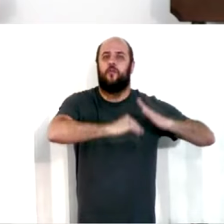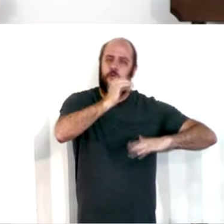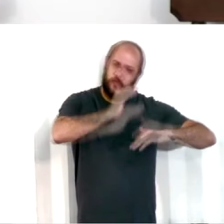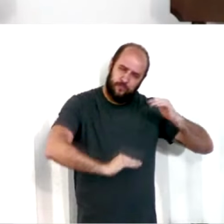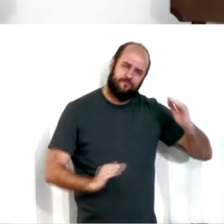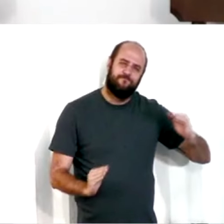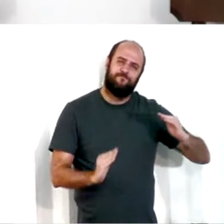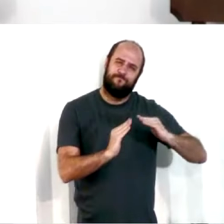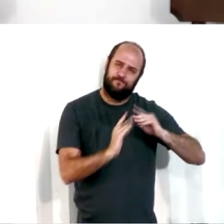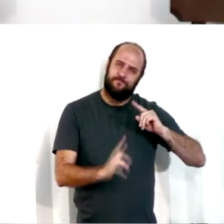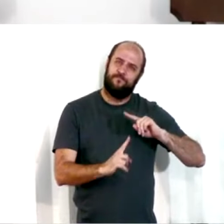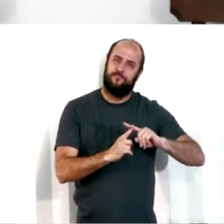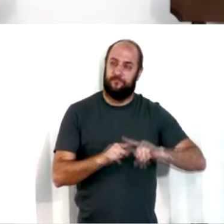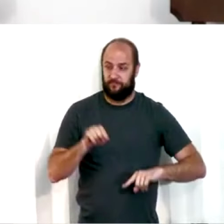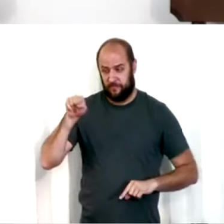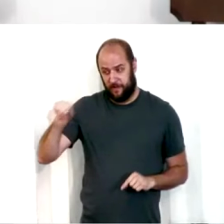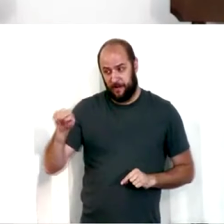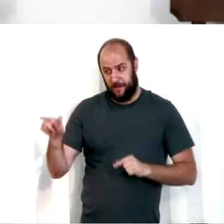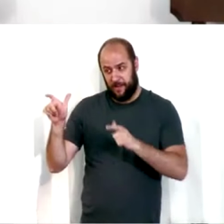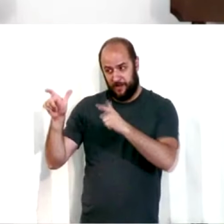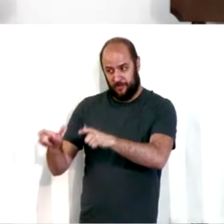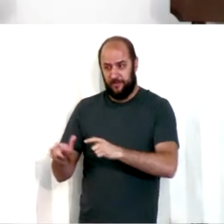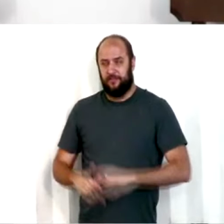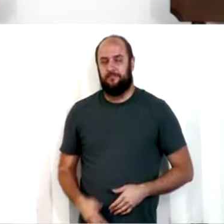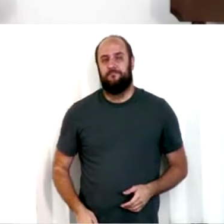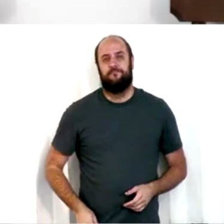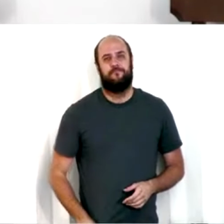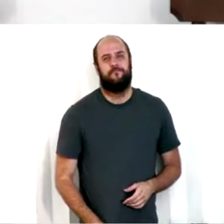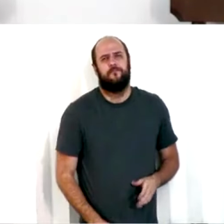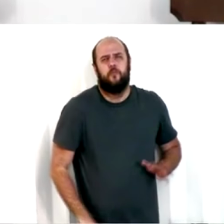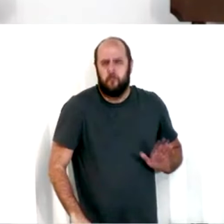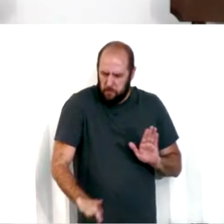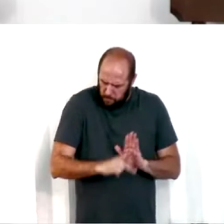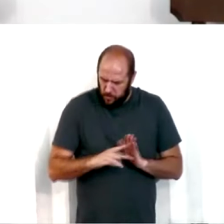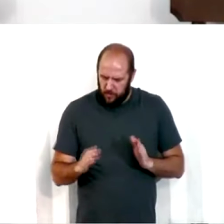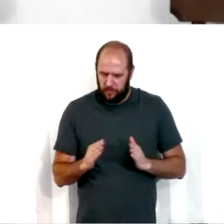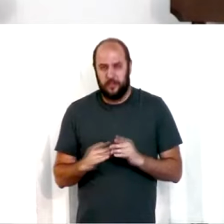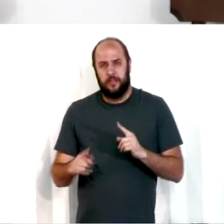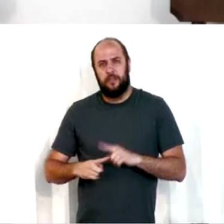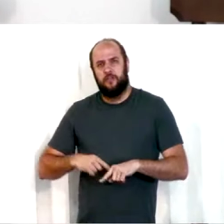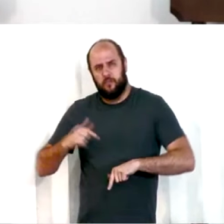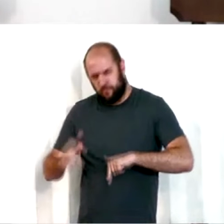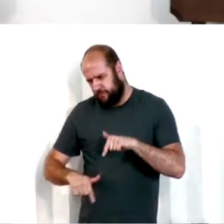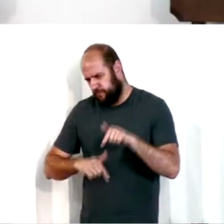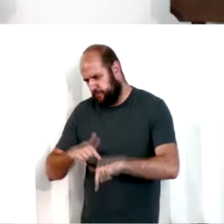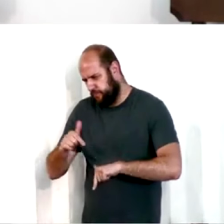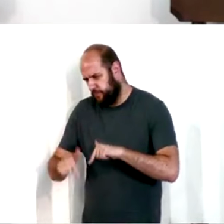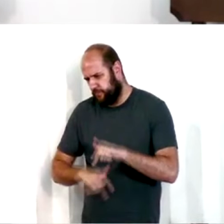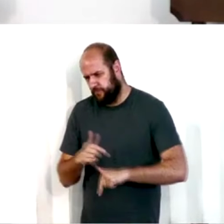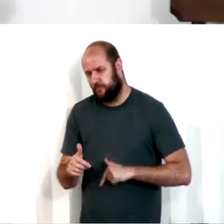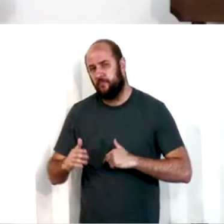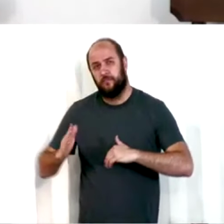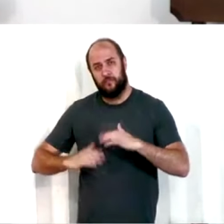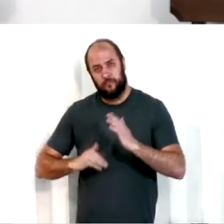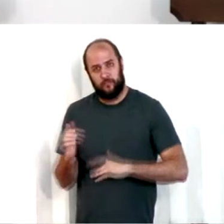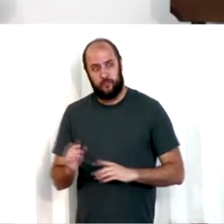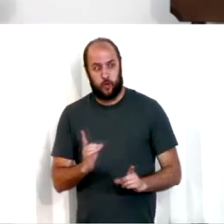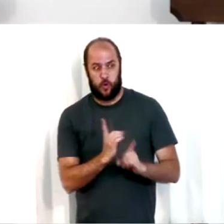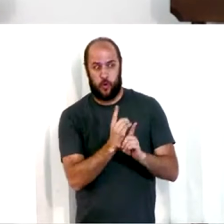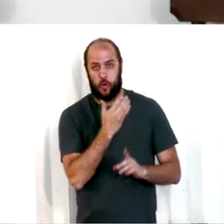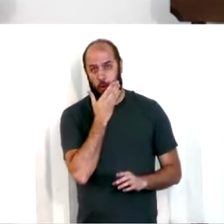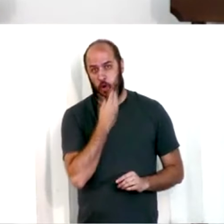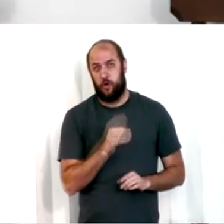igreja em Morrinhos. E eles mesmos fazem a igreja. Ele encontra o outro senhor, que também